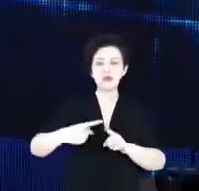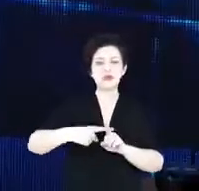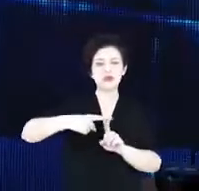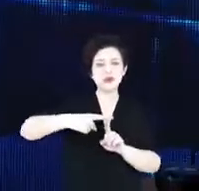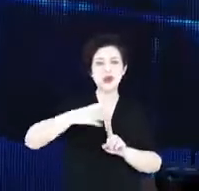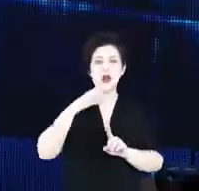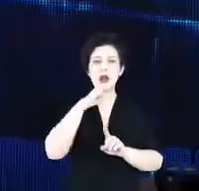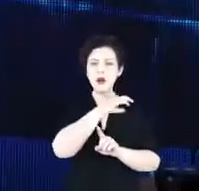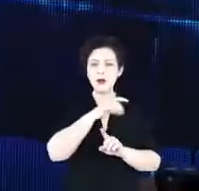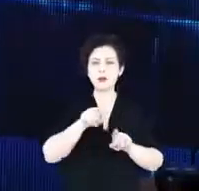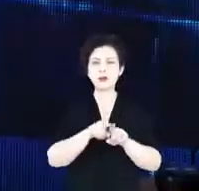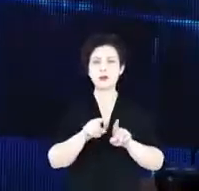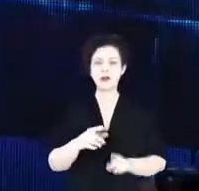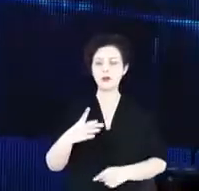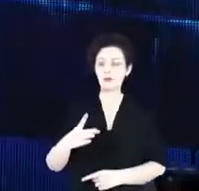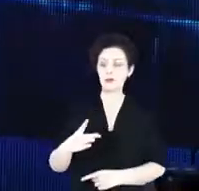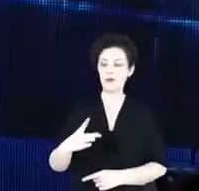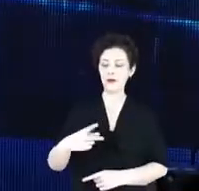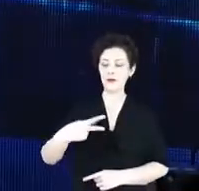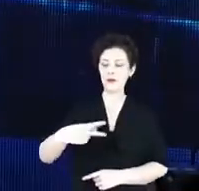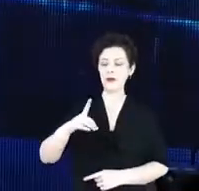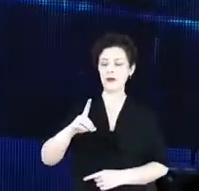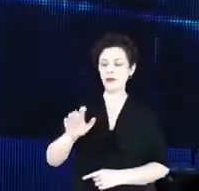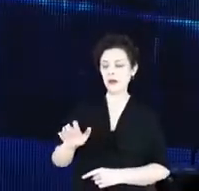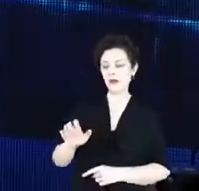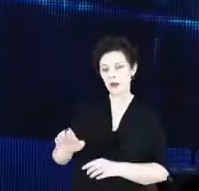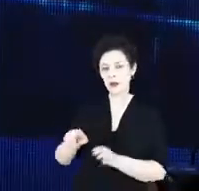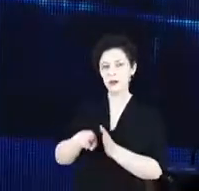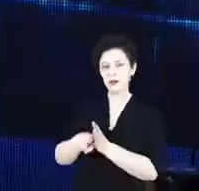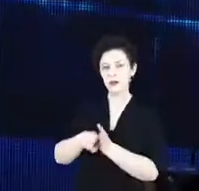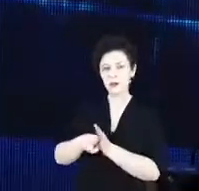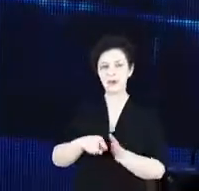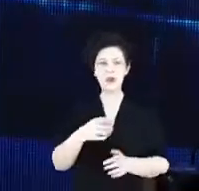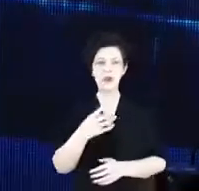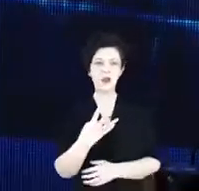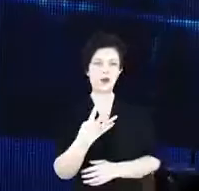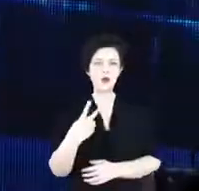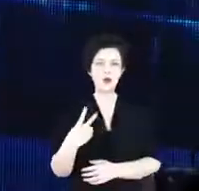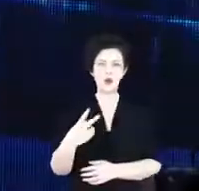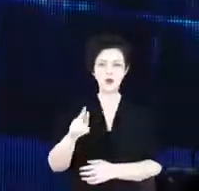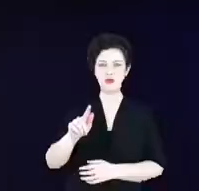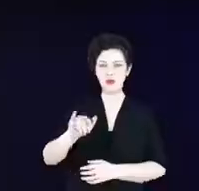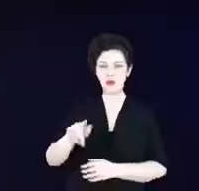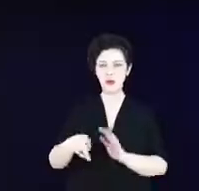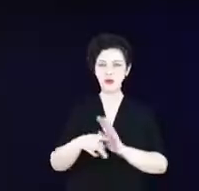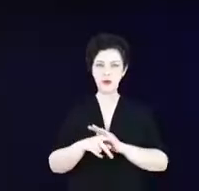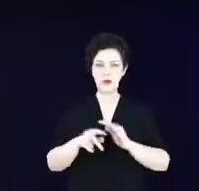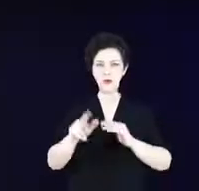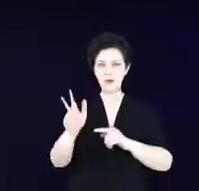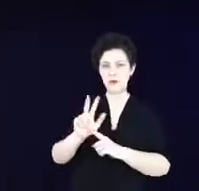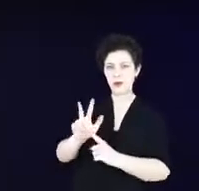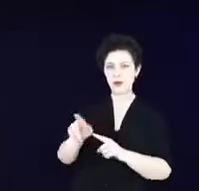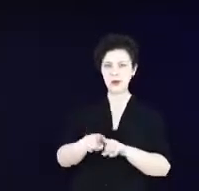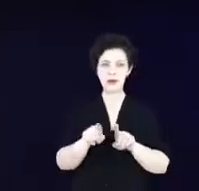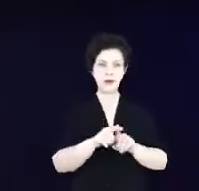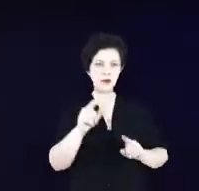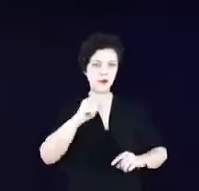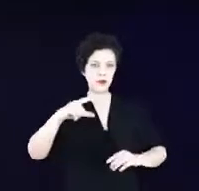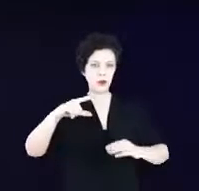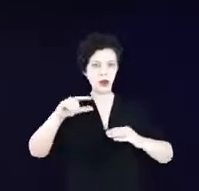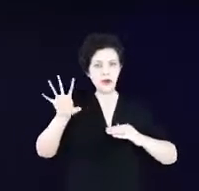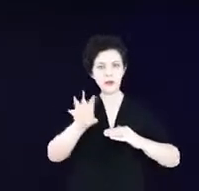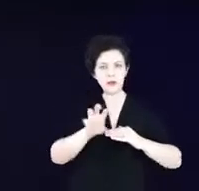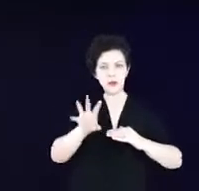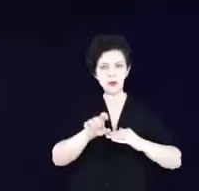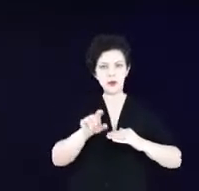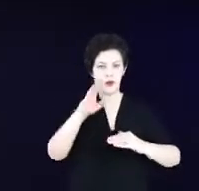o nosso PDE ele fala da entrada dos 42 giga de eólica e solar. Então, a fonte principal, as fontes principais são